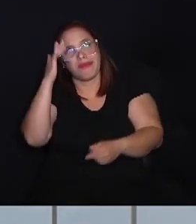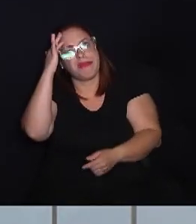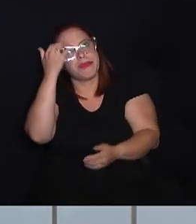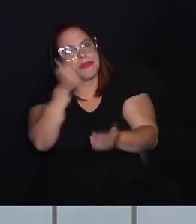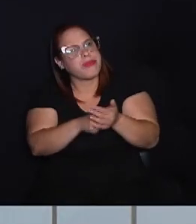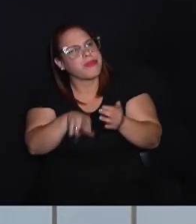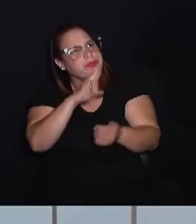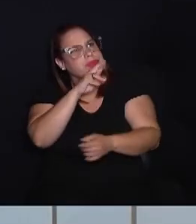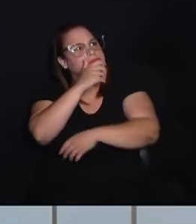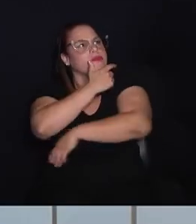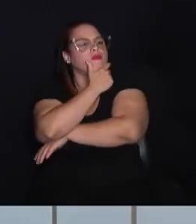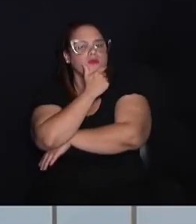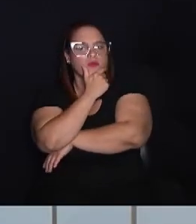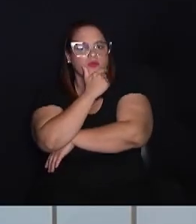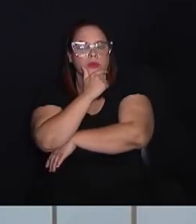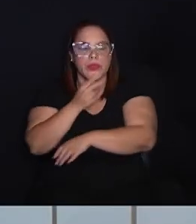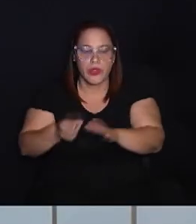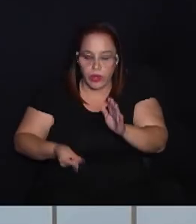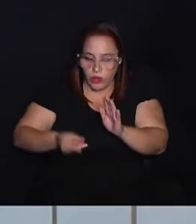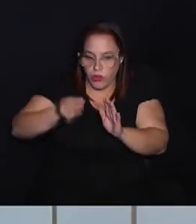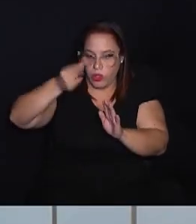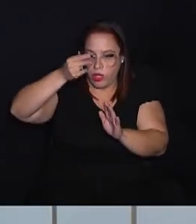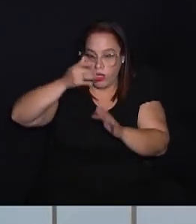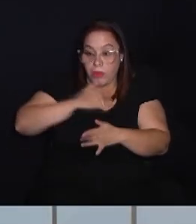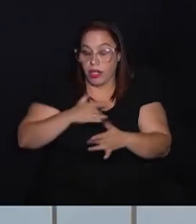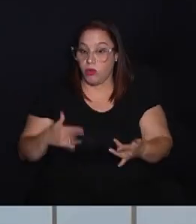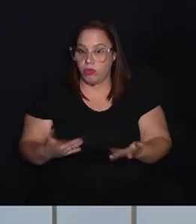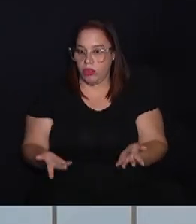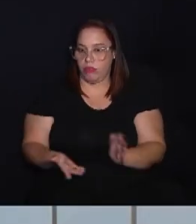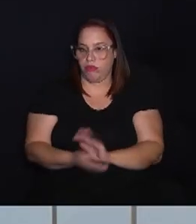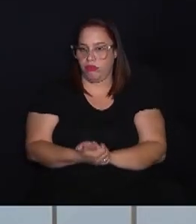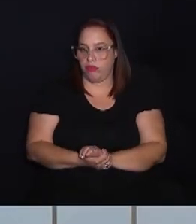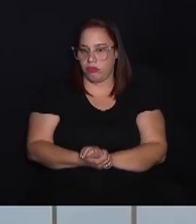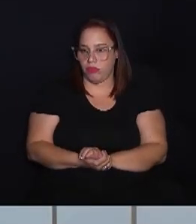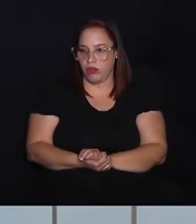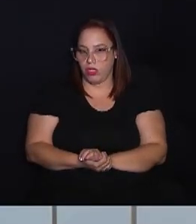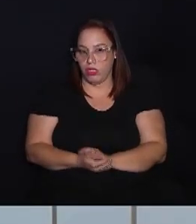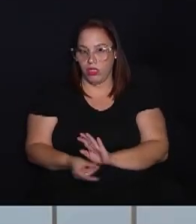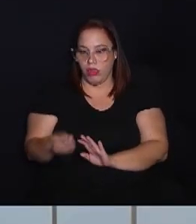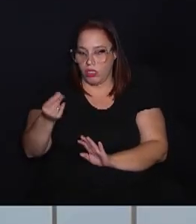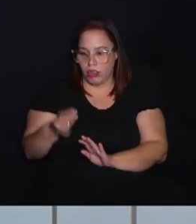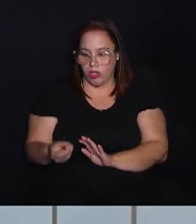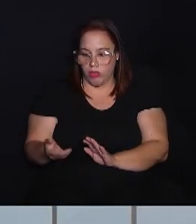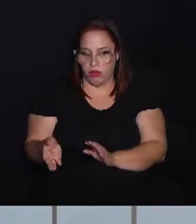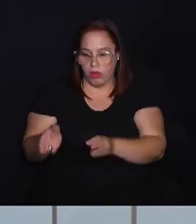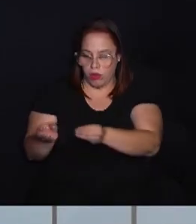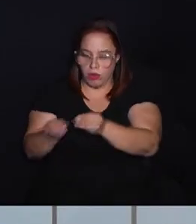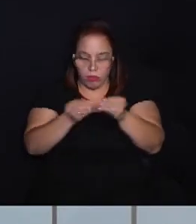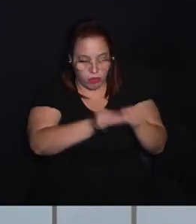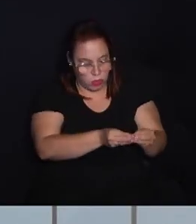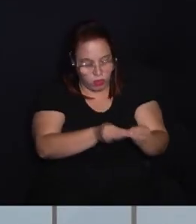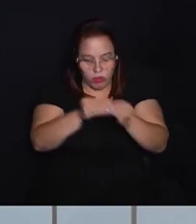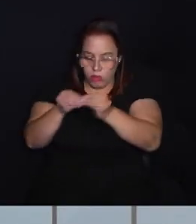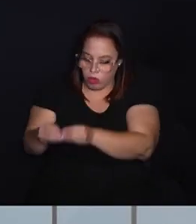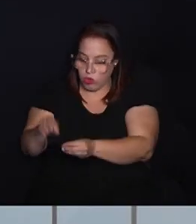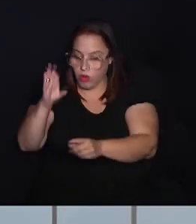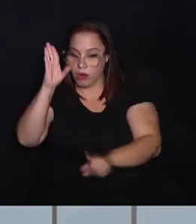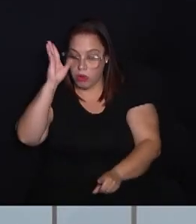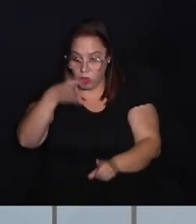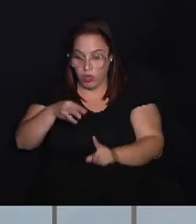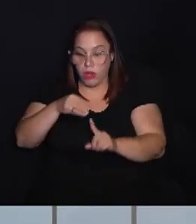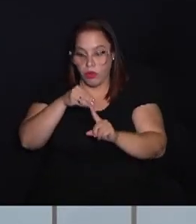crise climática, calor, as altas temperaturas, questão da água. Qual que é o papel da Câmara para a resolução dos problemas da